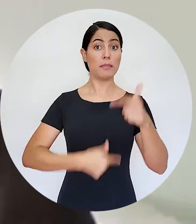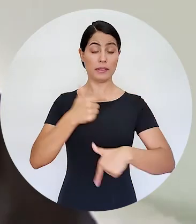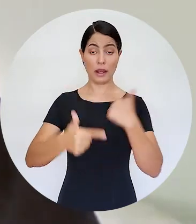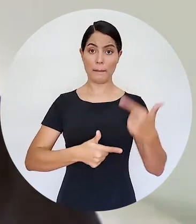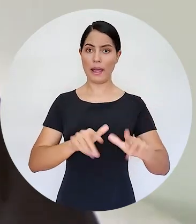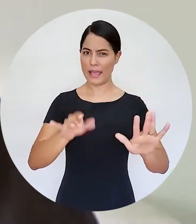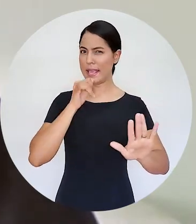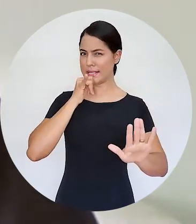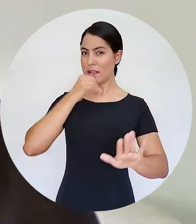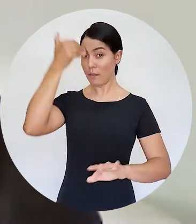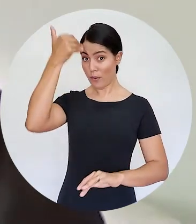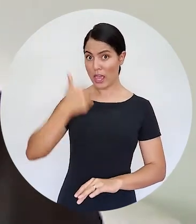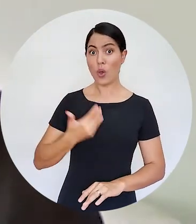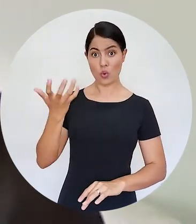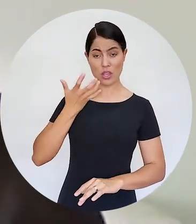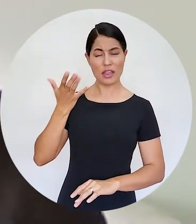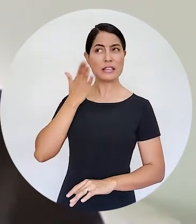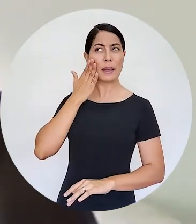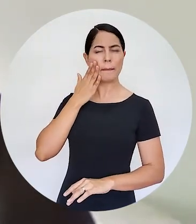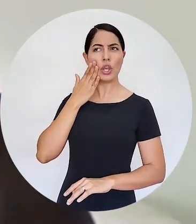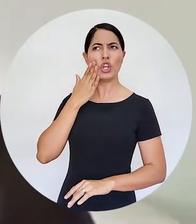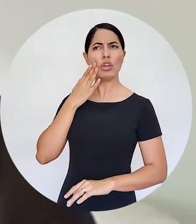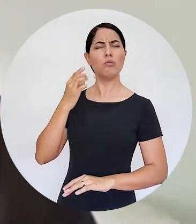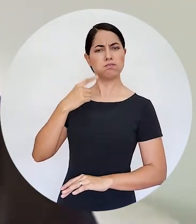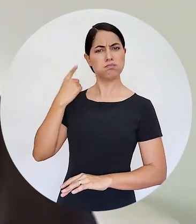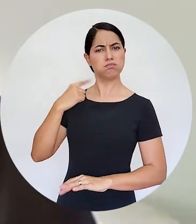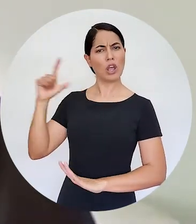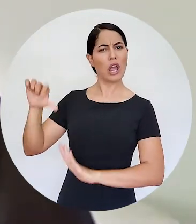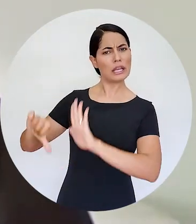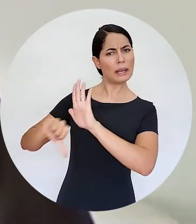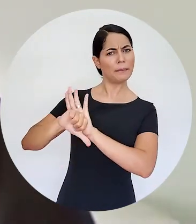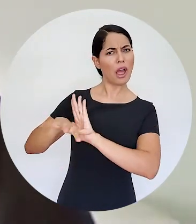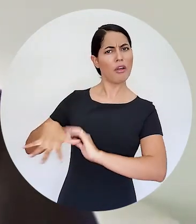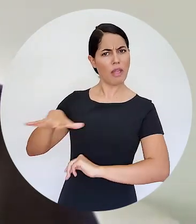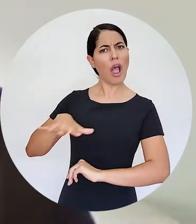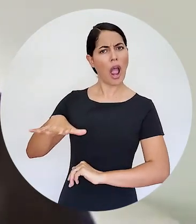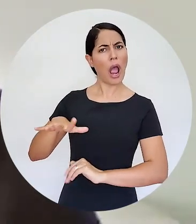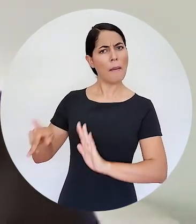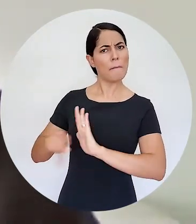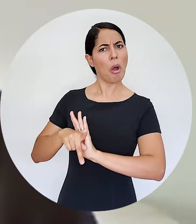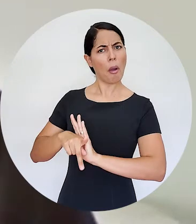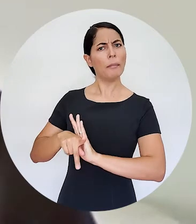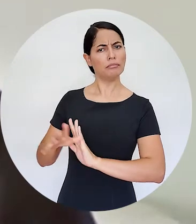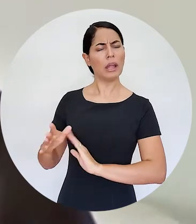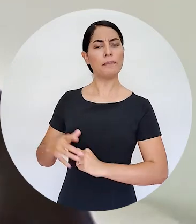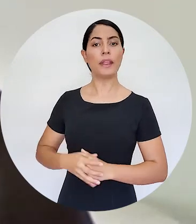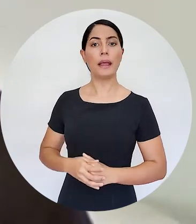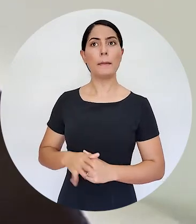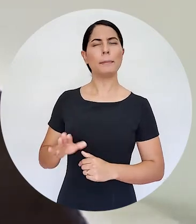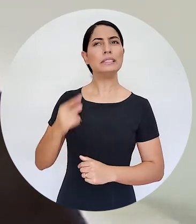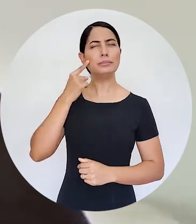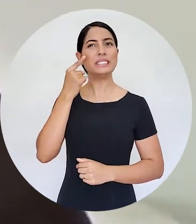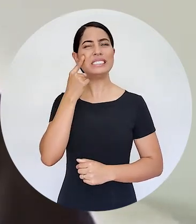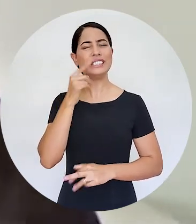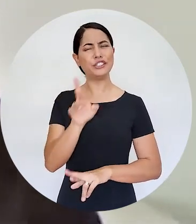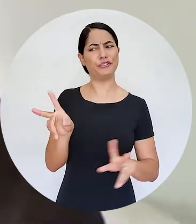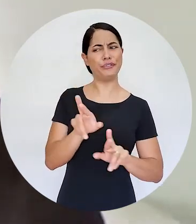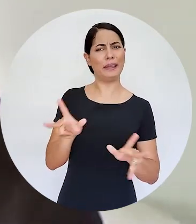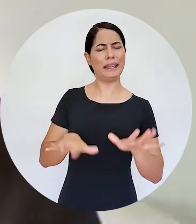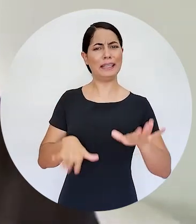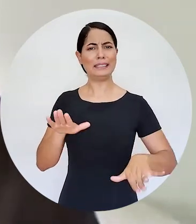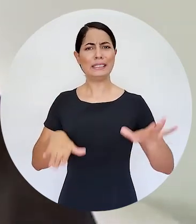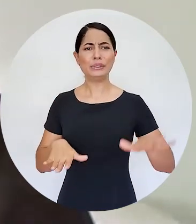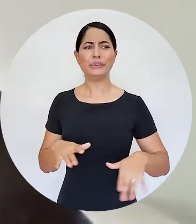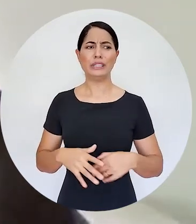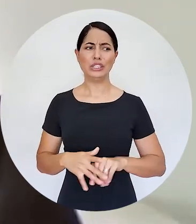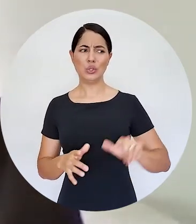eu já sabia área que eu queria é atuar já sabia que eu queria ser advogada criminalista mas mesmo assim eu pensei talvez a teoria seja um